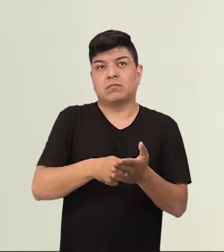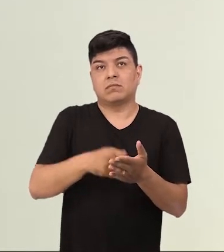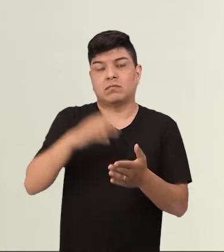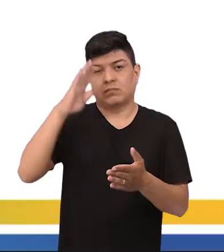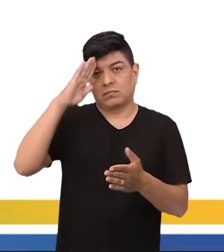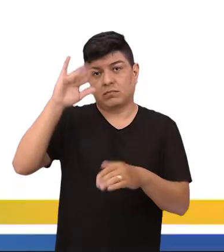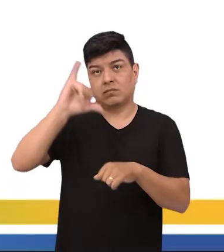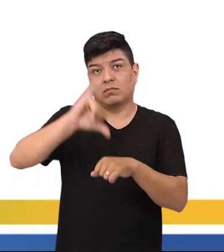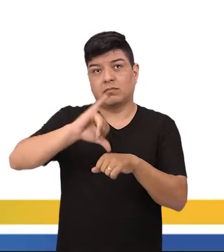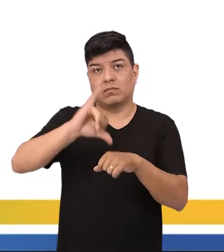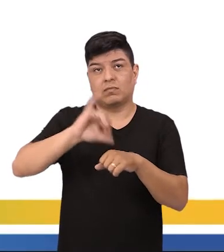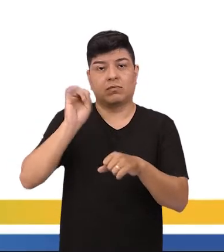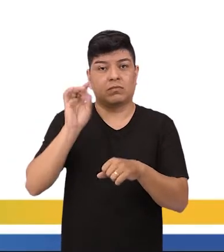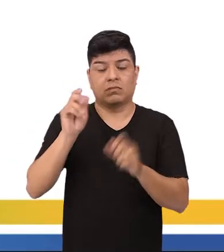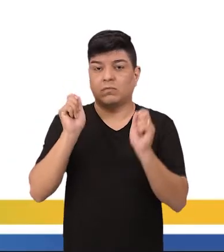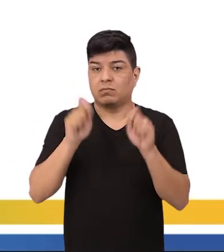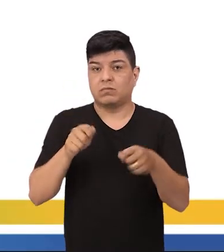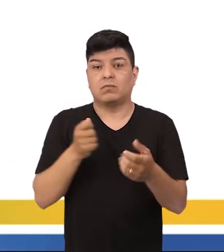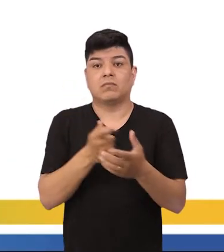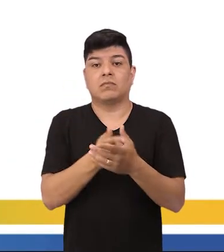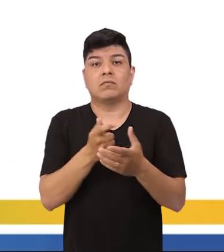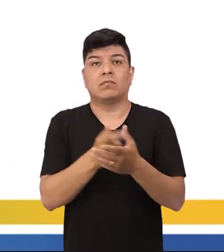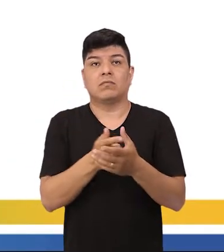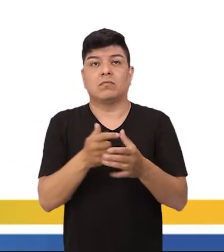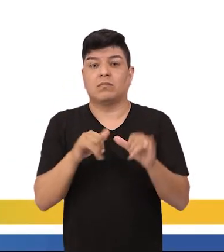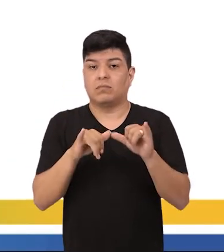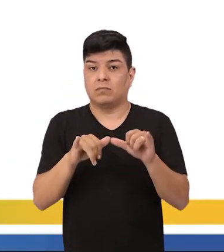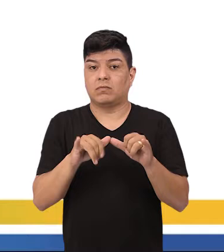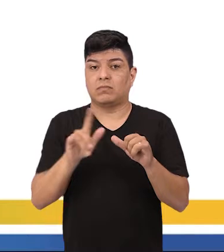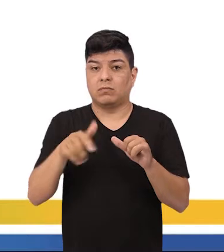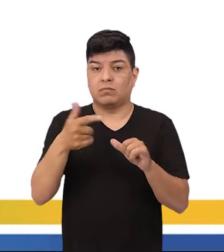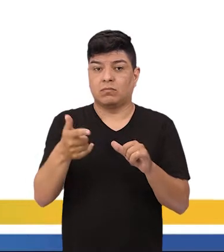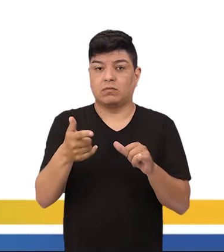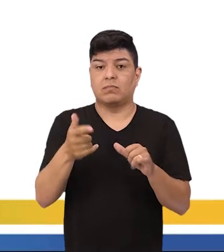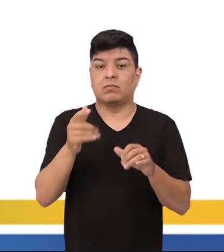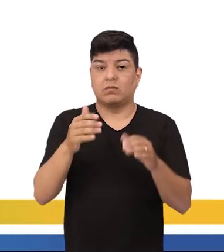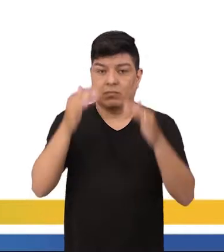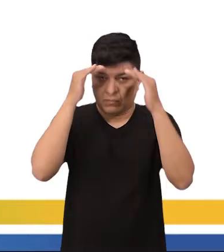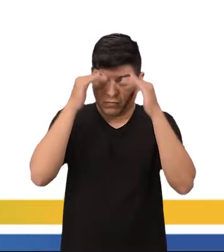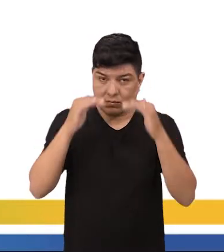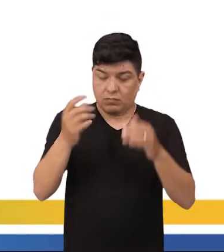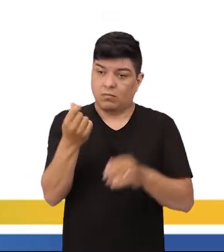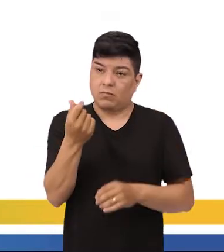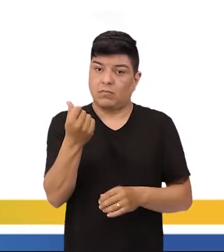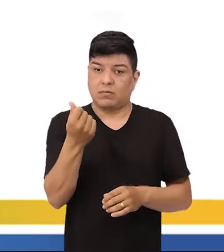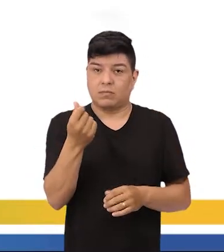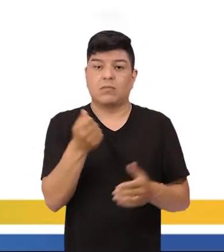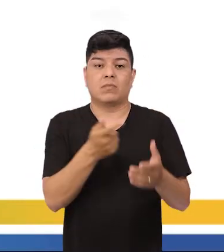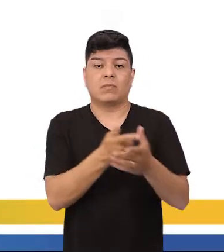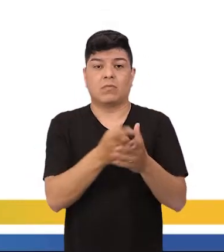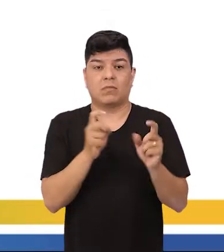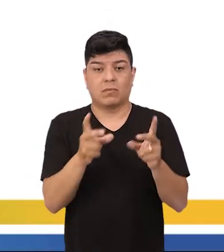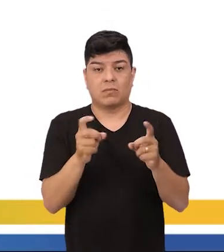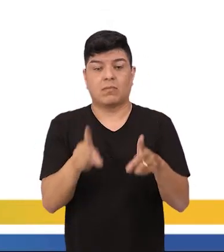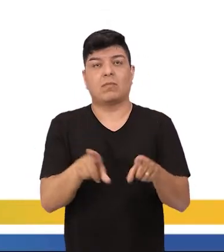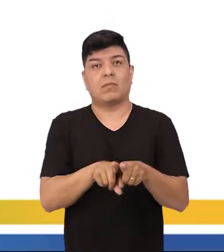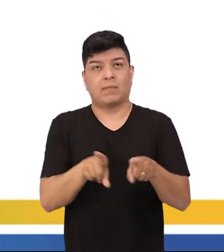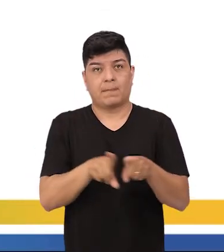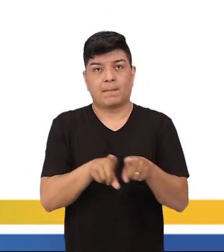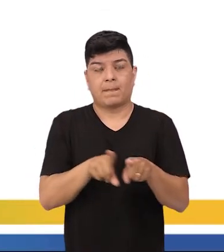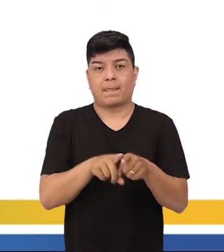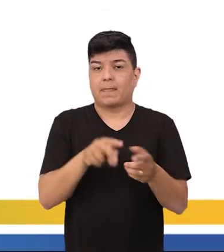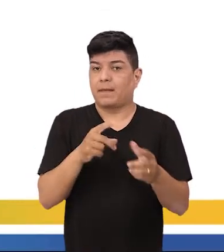né? Só podia comercializar com a metrópole, como eu disse, a colônia sujeitava-se aos preços, né, de compra e venda, eram aqueles